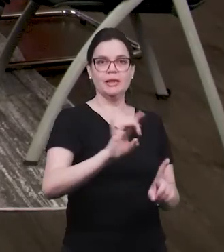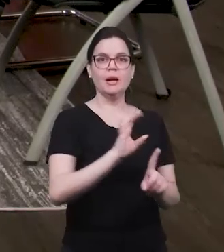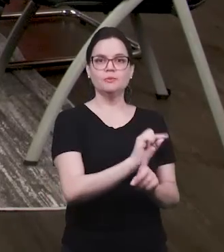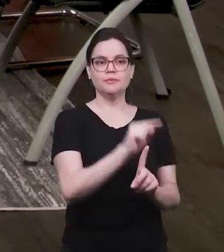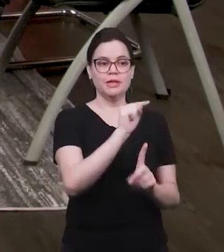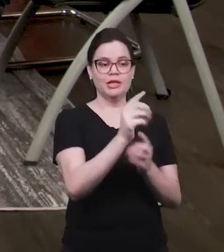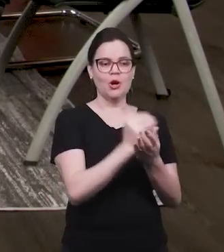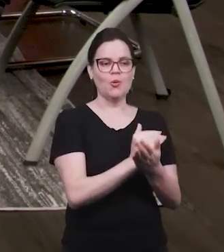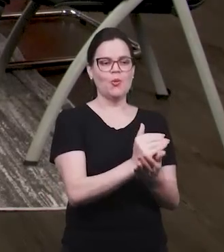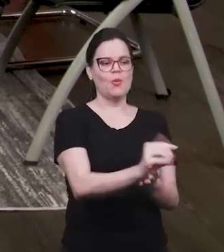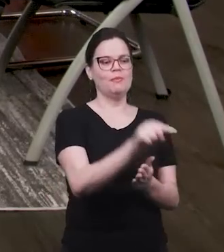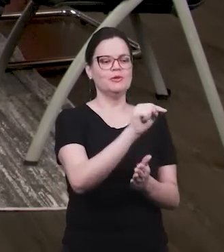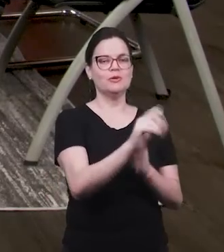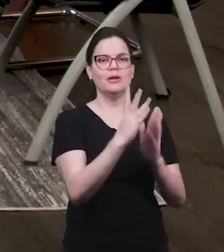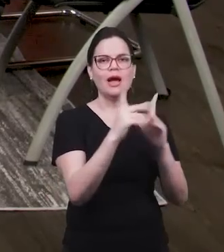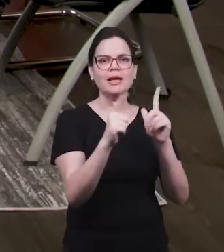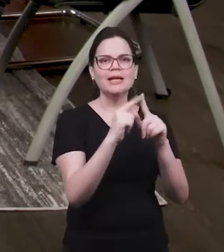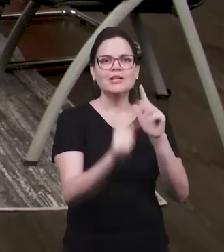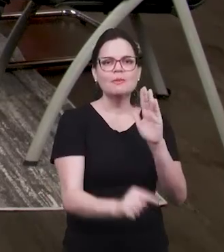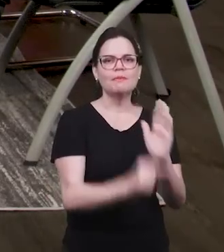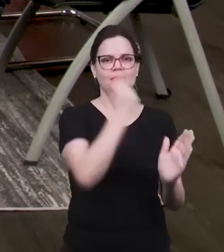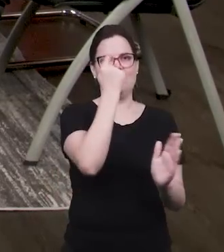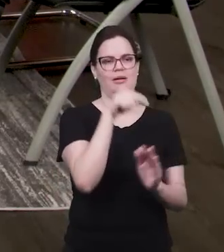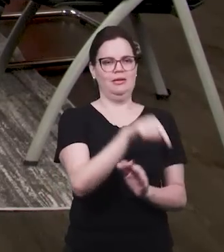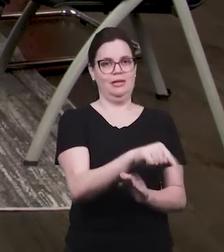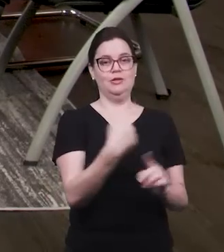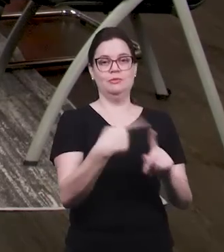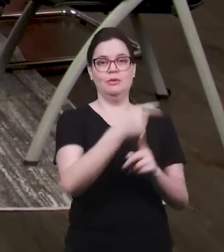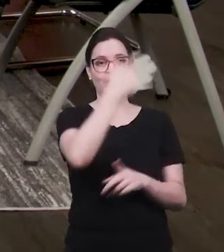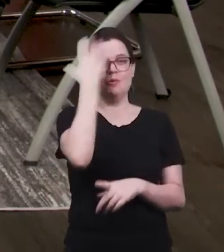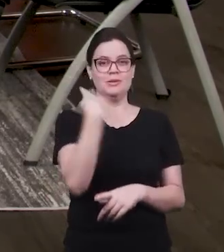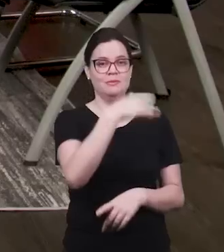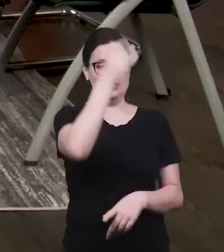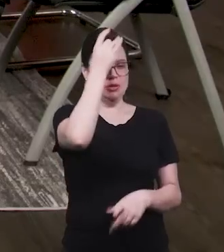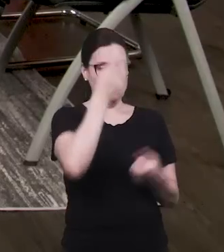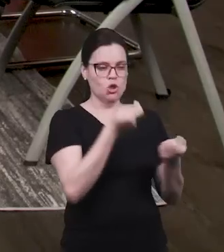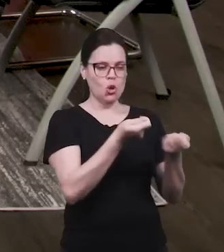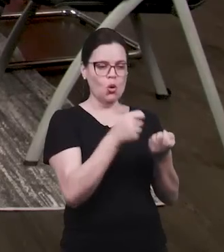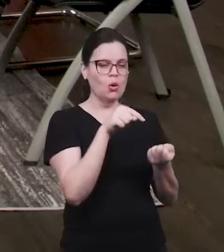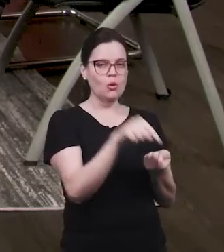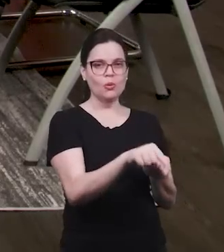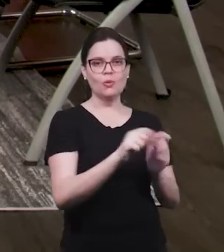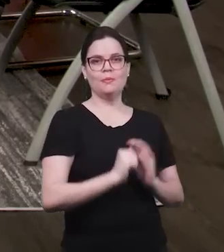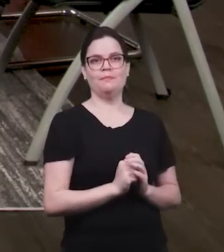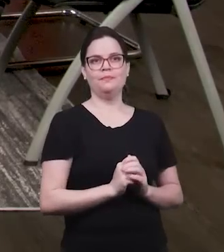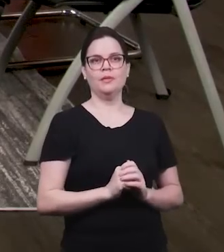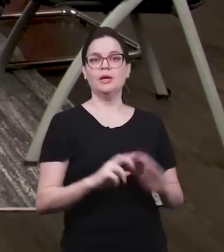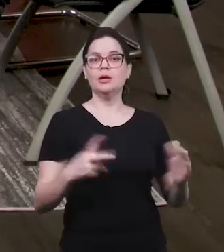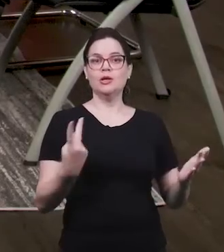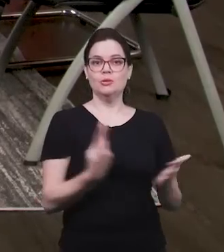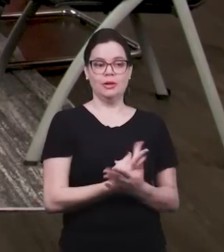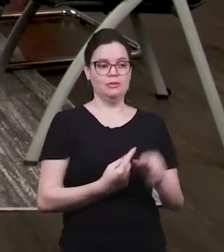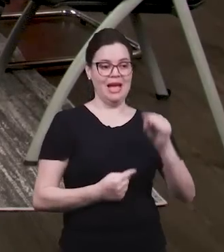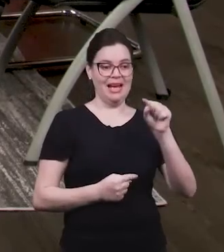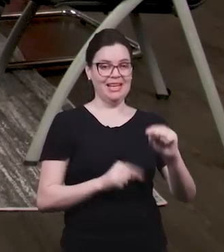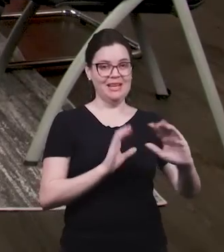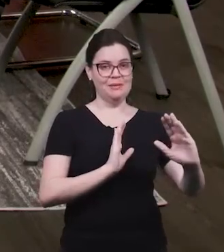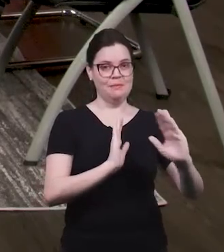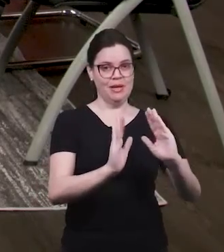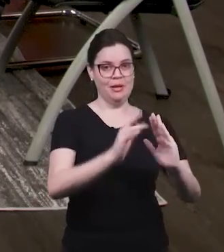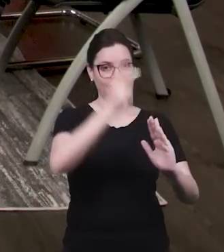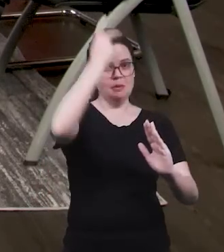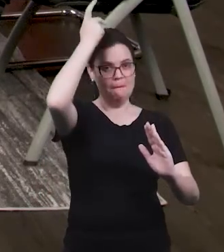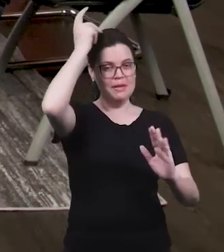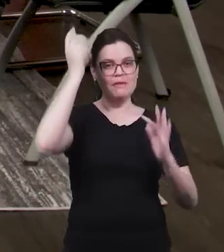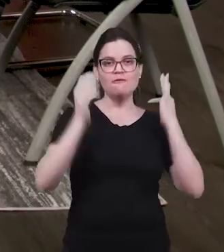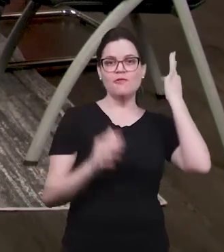determinar as coisas era o Espírito Santo. E tanto é assim que os fenômenos todos do Pentecostes foram para dizer,